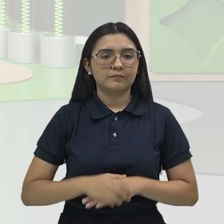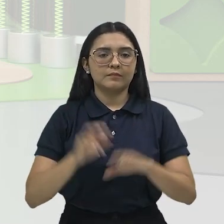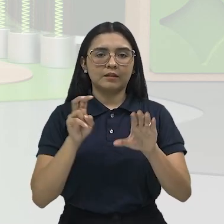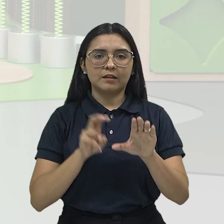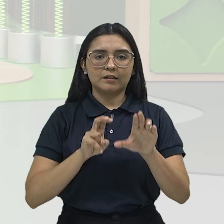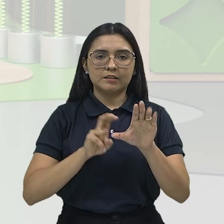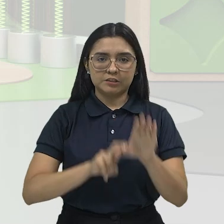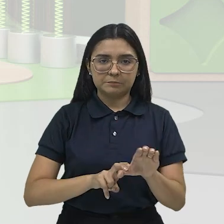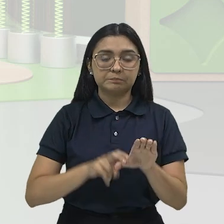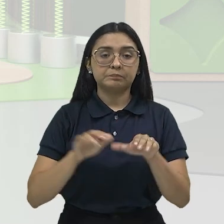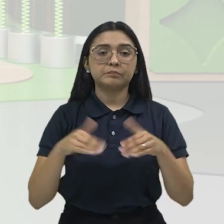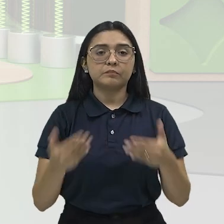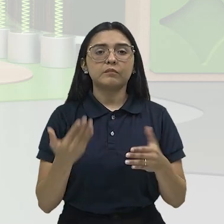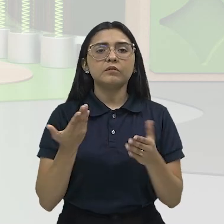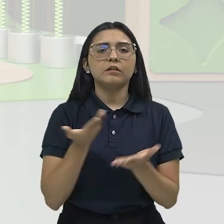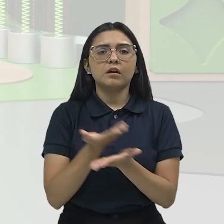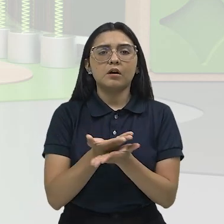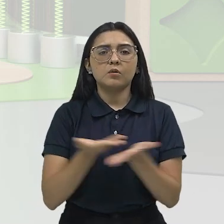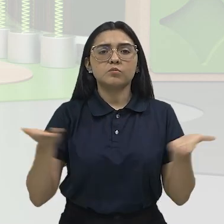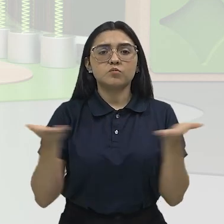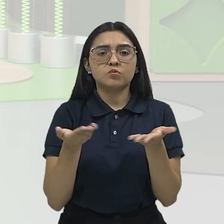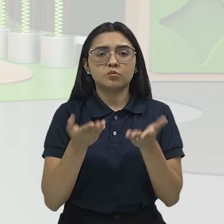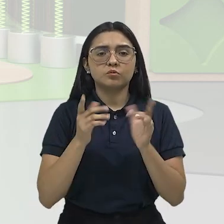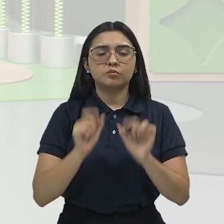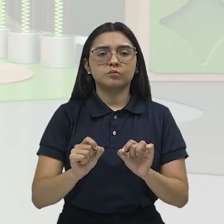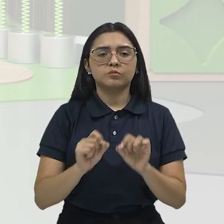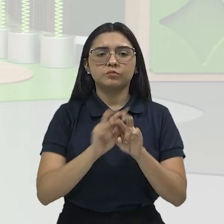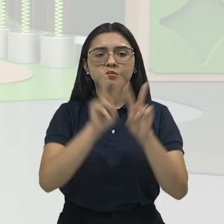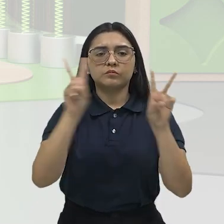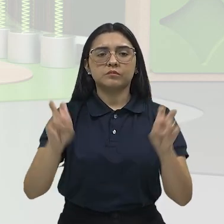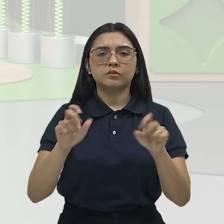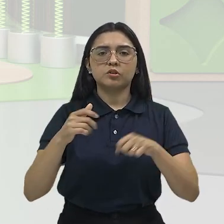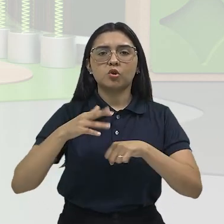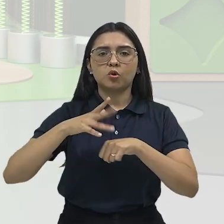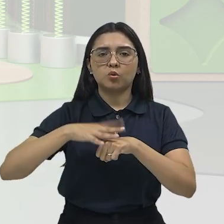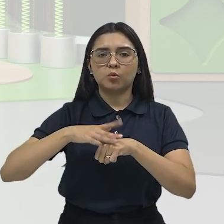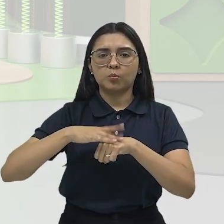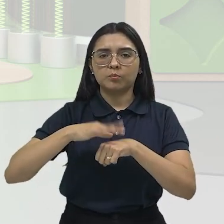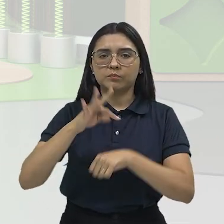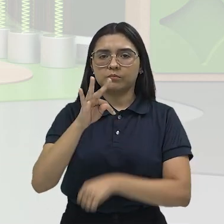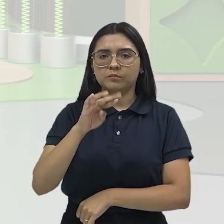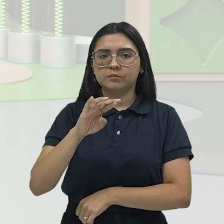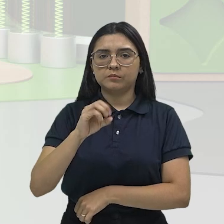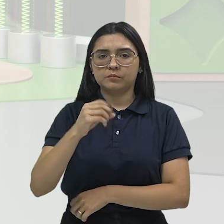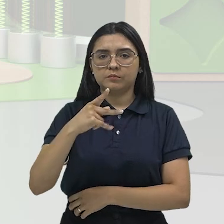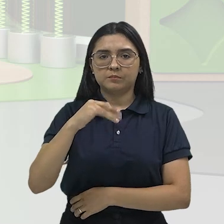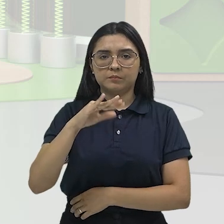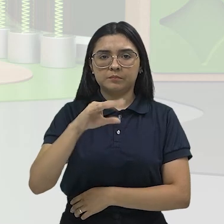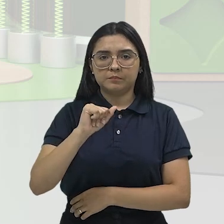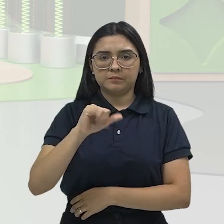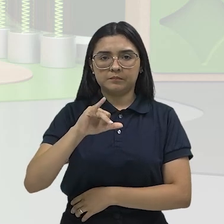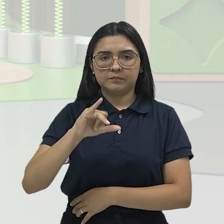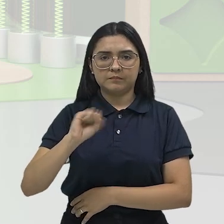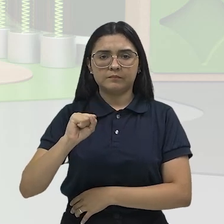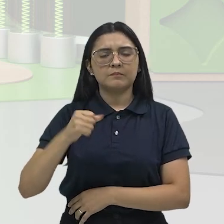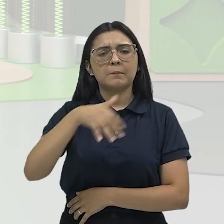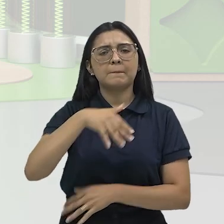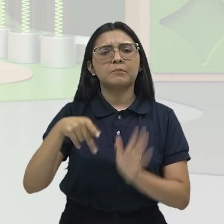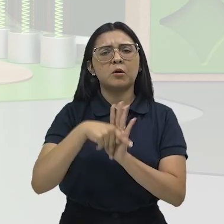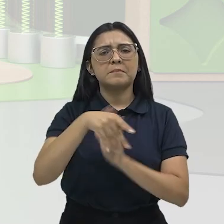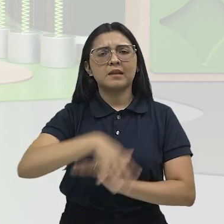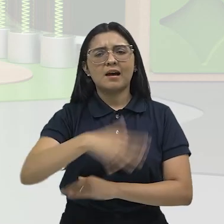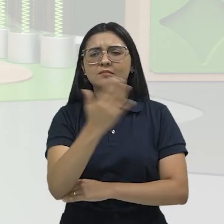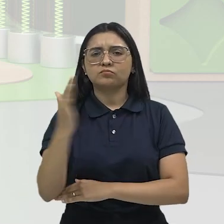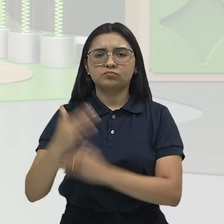aegypti. A nossa aula vai tratar sobre doenças tropicais. E antes da gente avançar nessas doenças tropicais, a